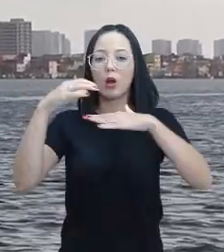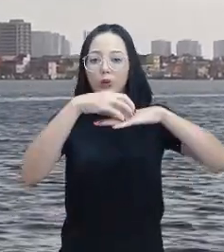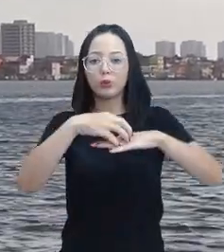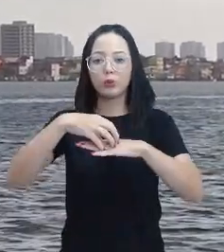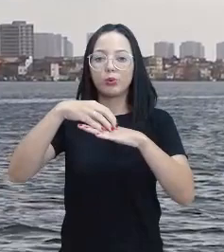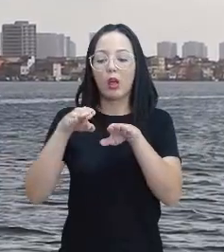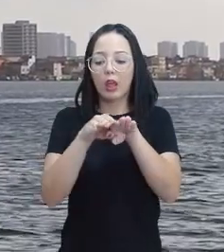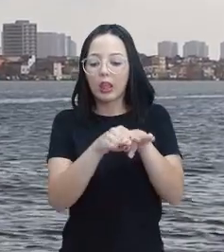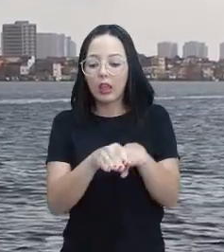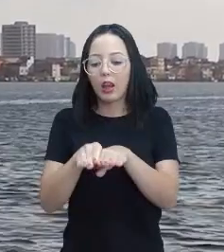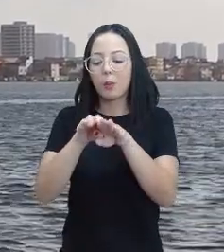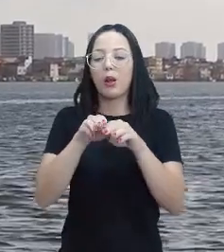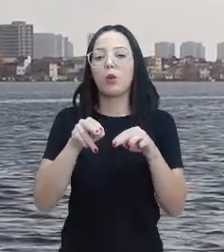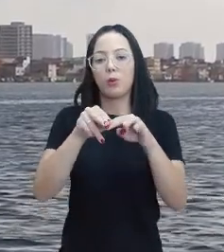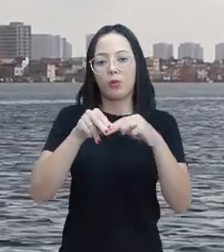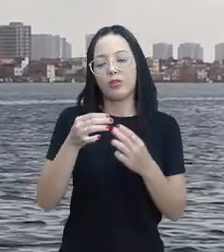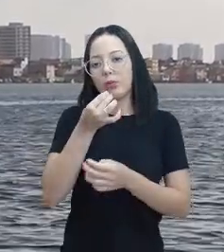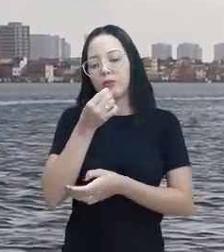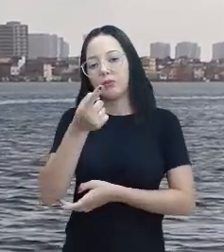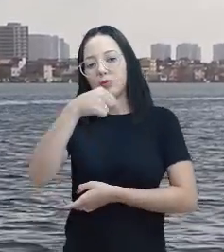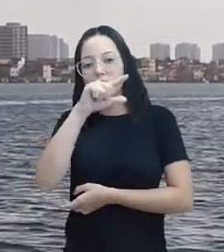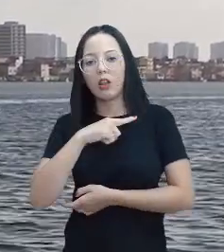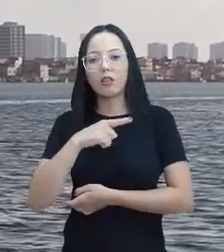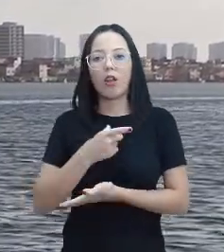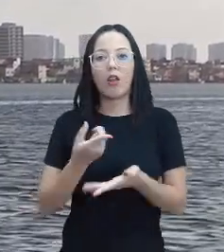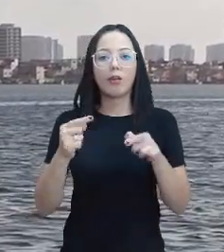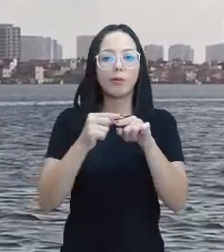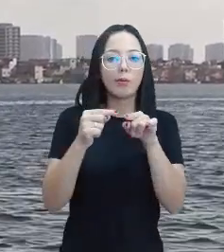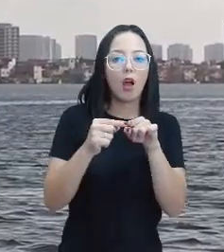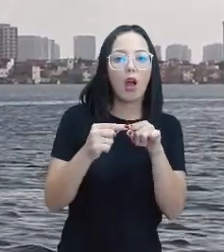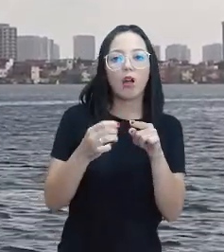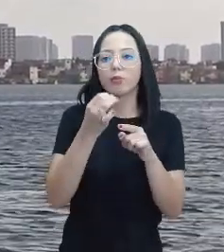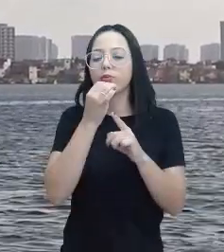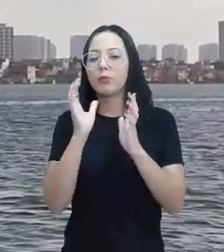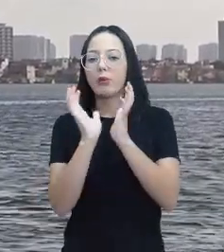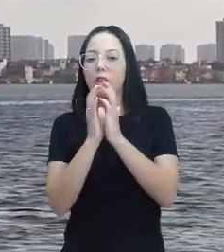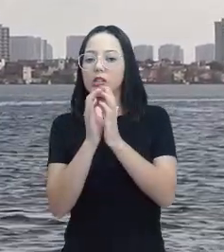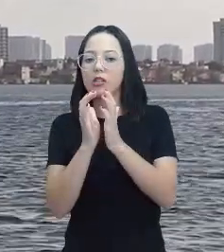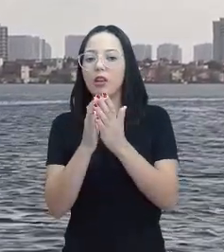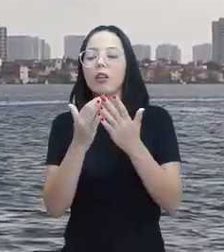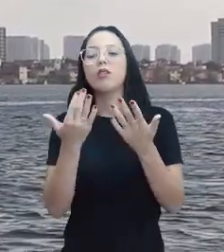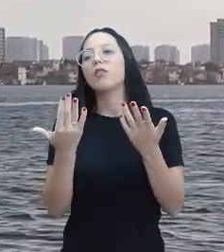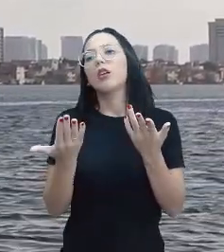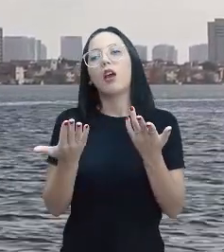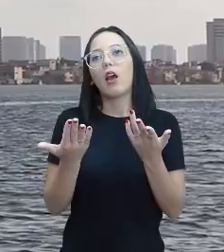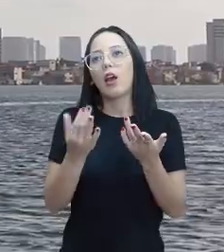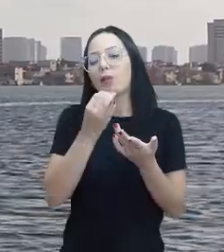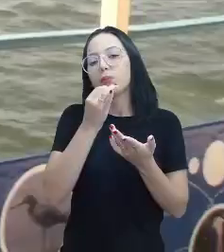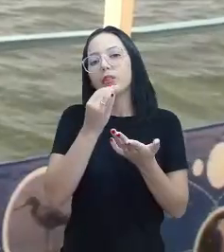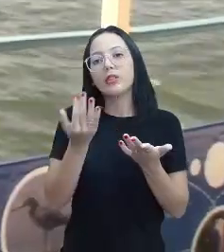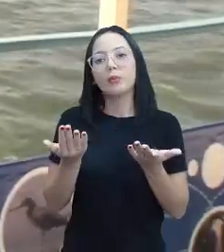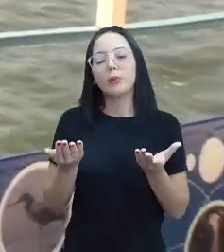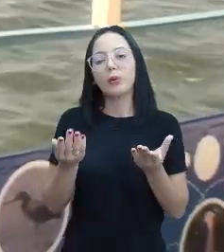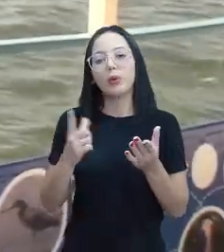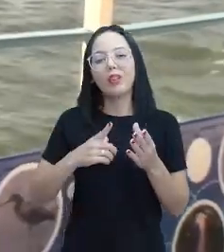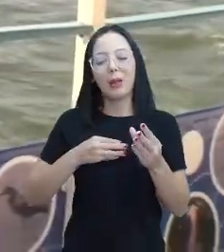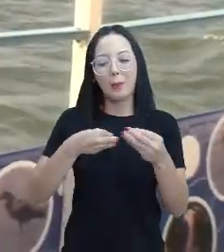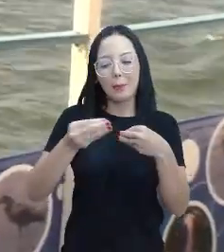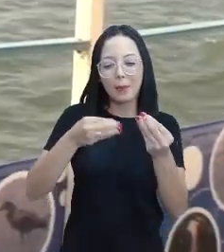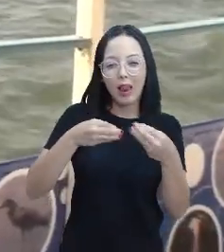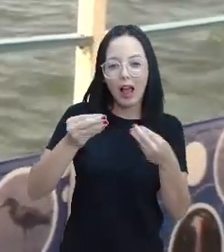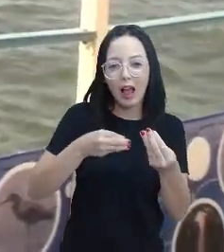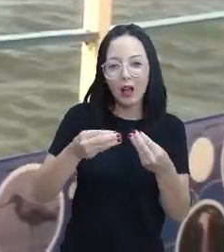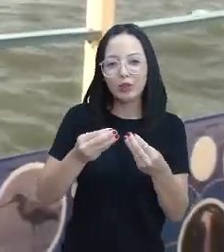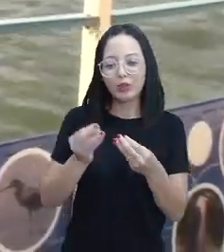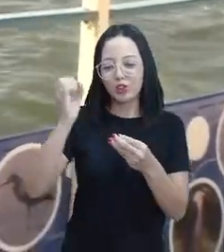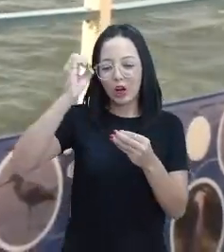Então, quando você tem os nossos bairros, por exemplo, no Recife, onde muitos plásticos, resíduos